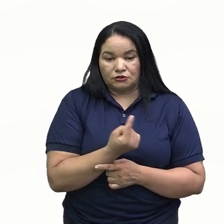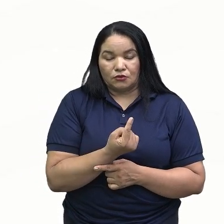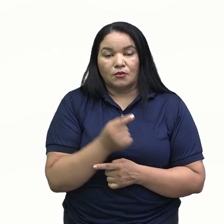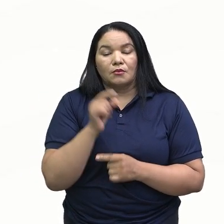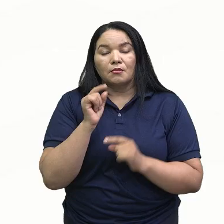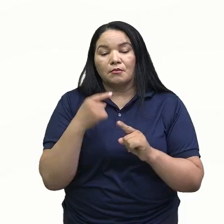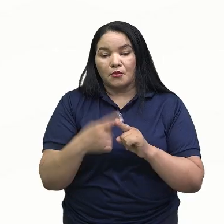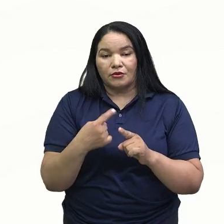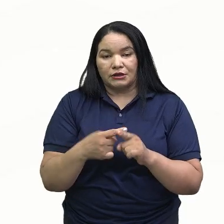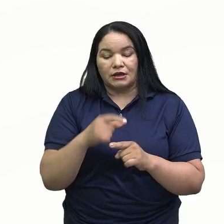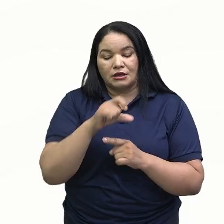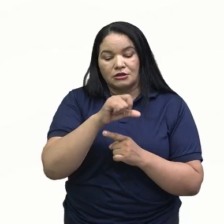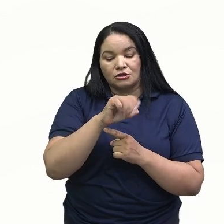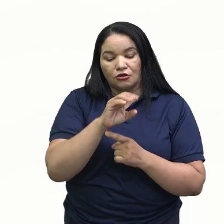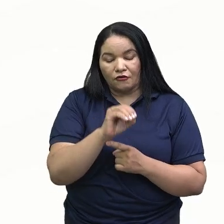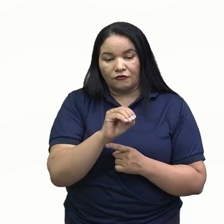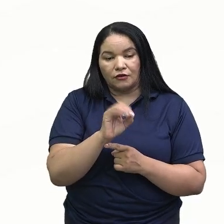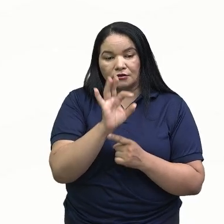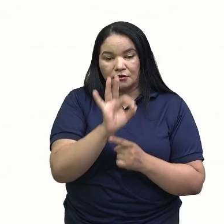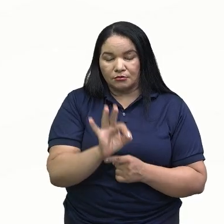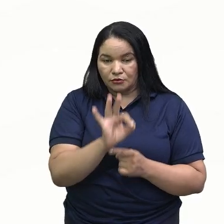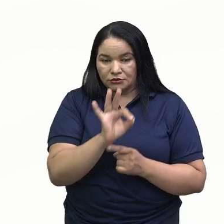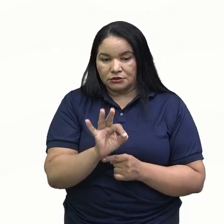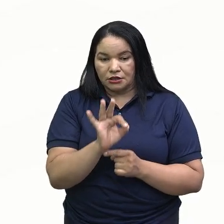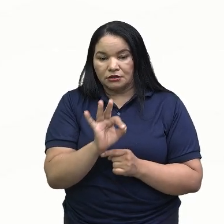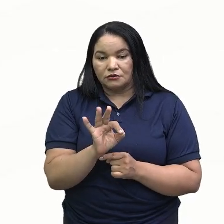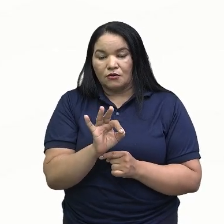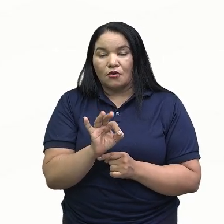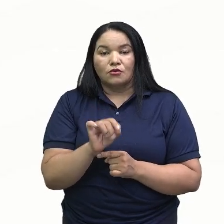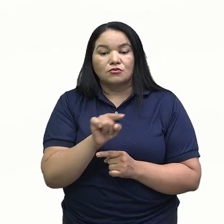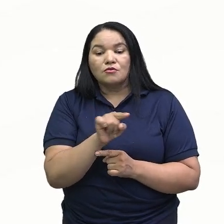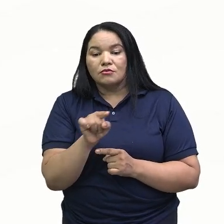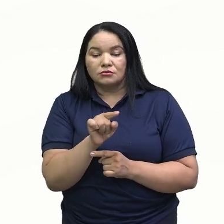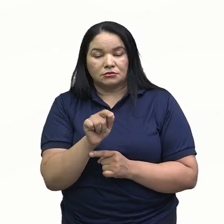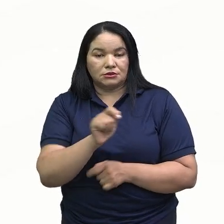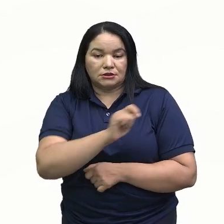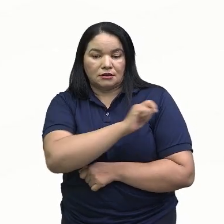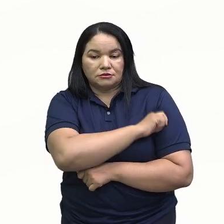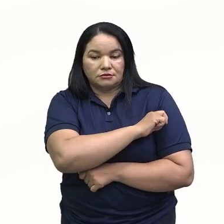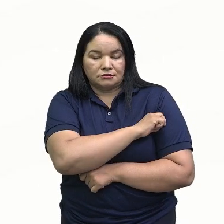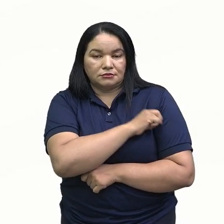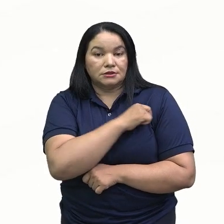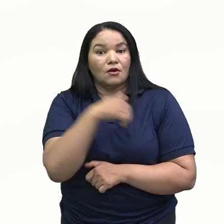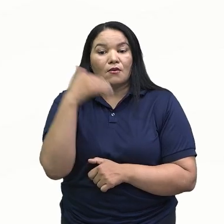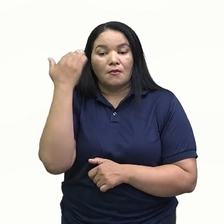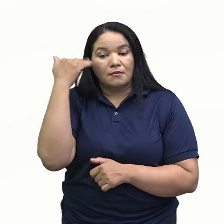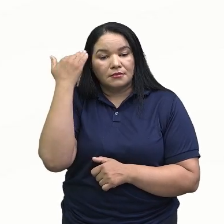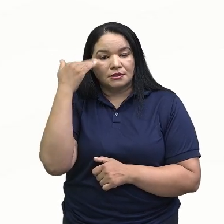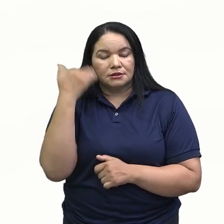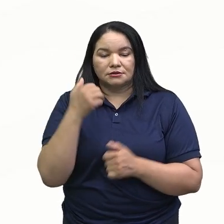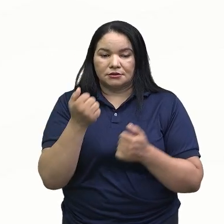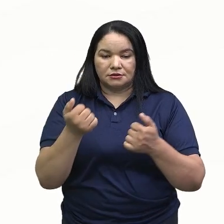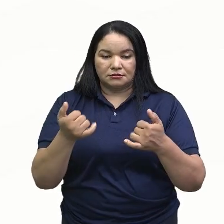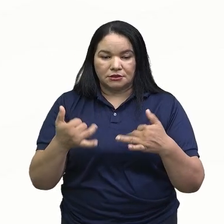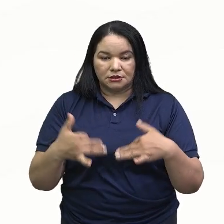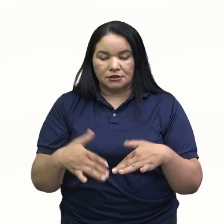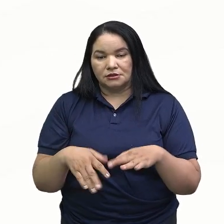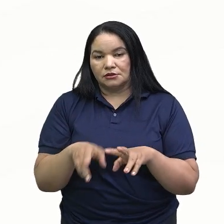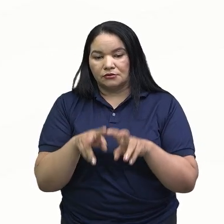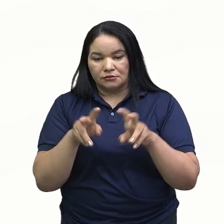90% dos alunos compreende, né, a explicação sobre